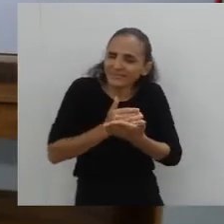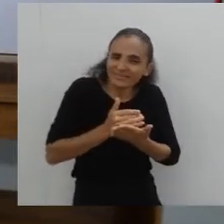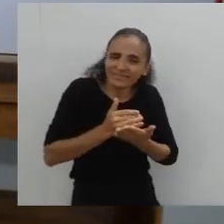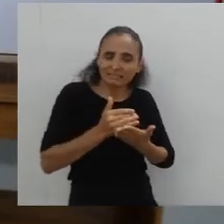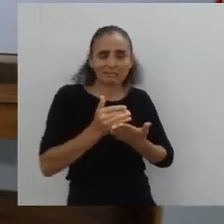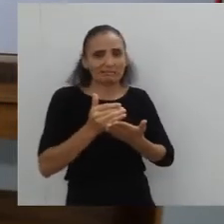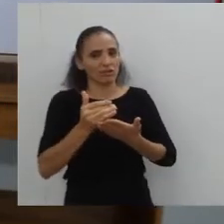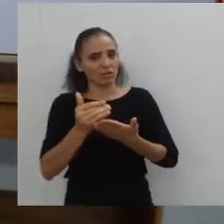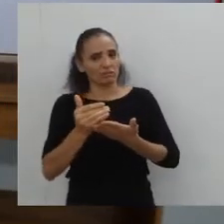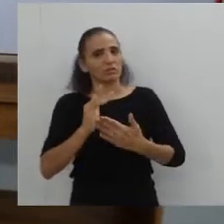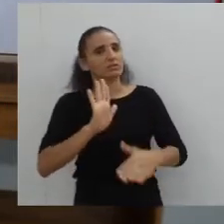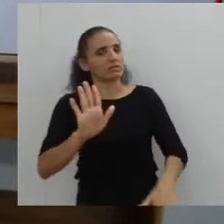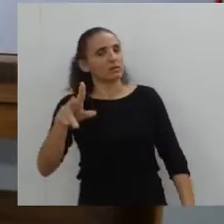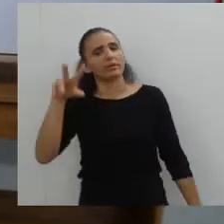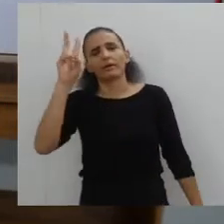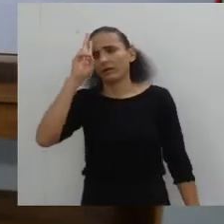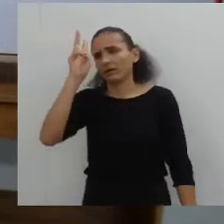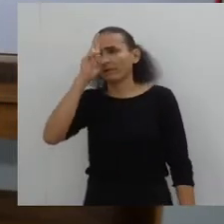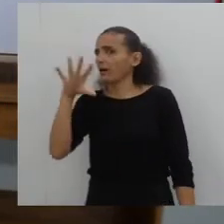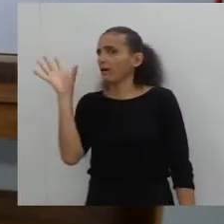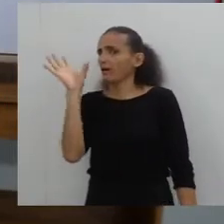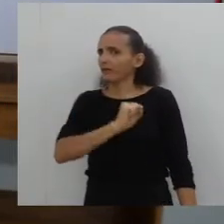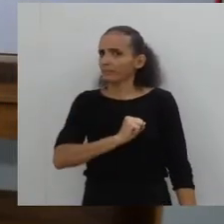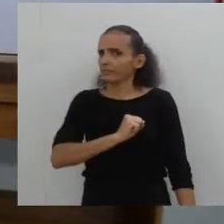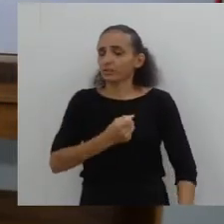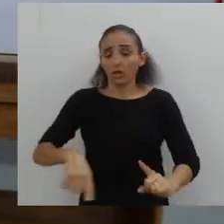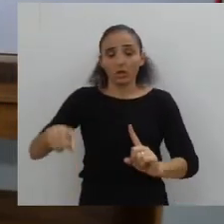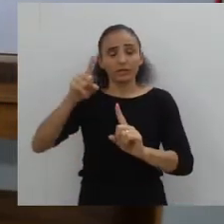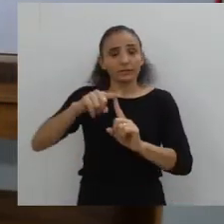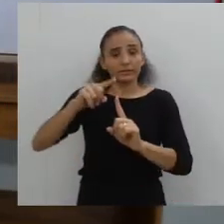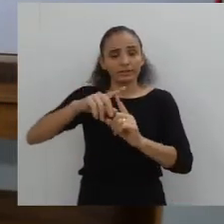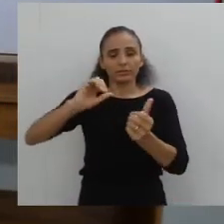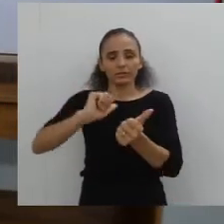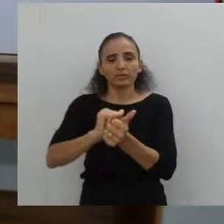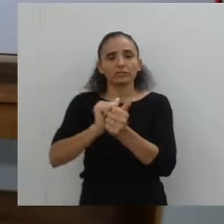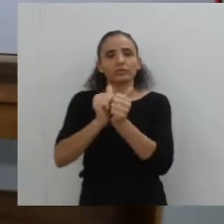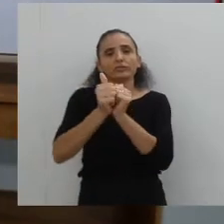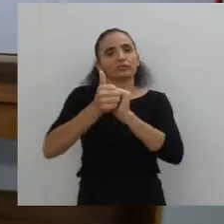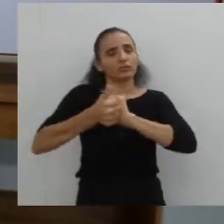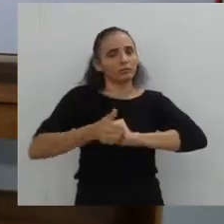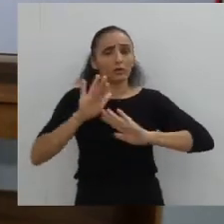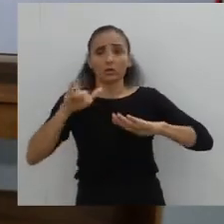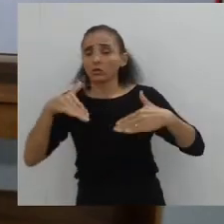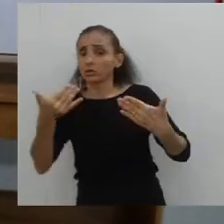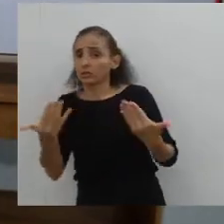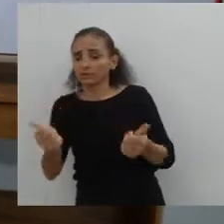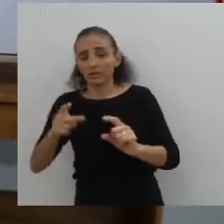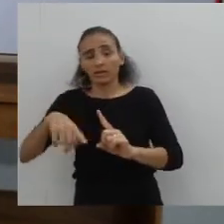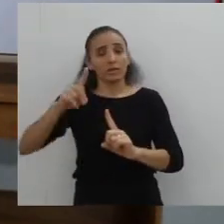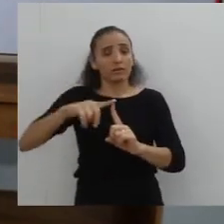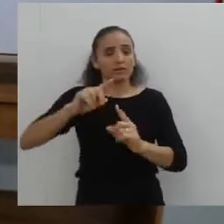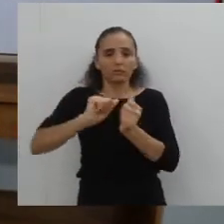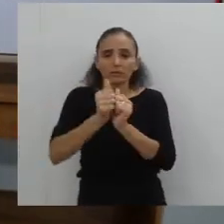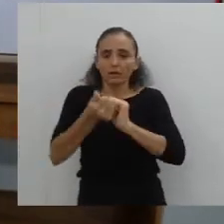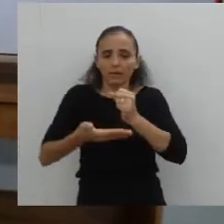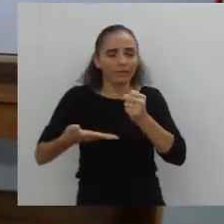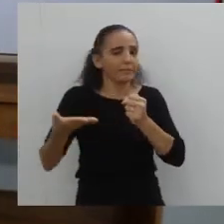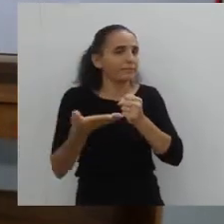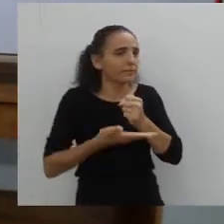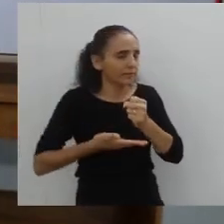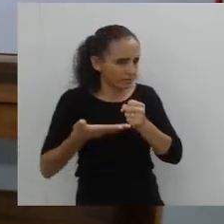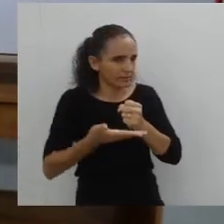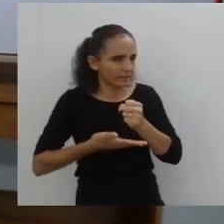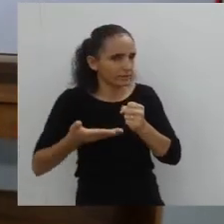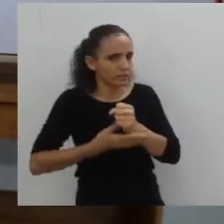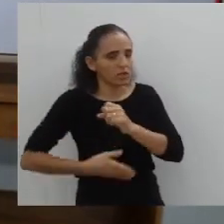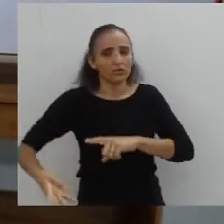pouco, só para a gente relembrar rapidamente na questão de tipos de jogos, tá bom? Quando a gente fala em tipos de jogos, basicamente nós vamos